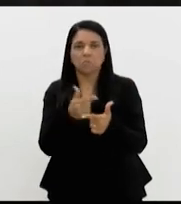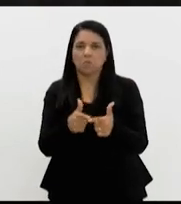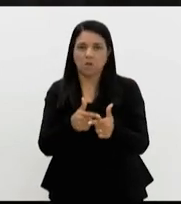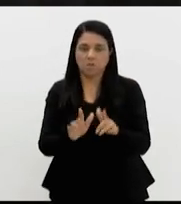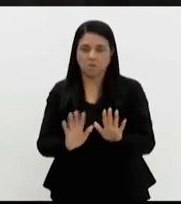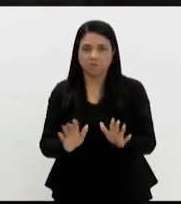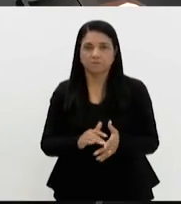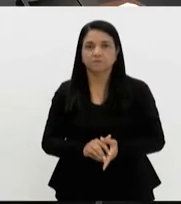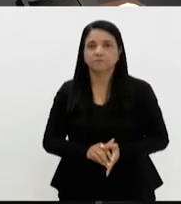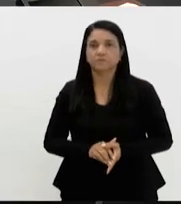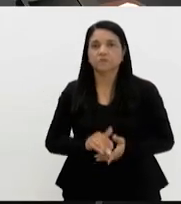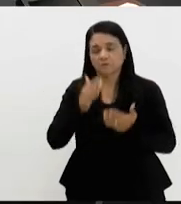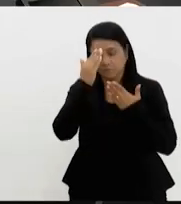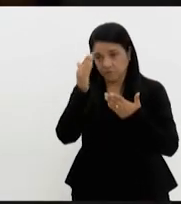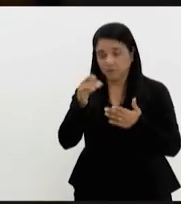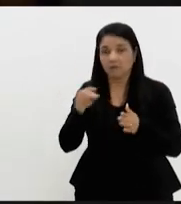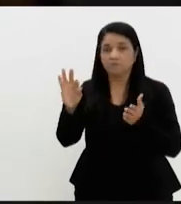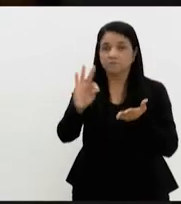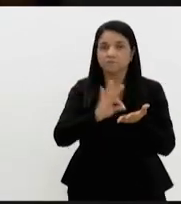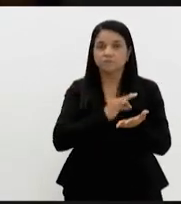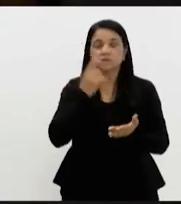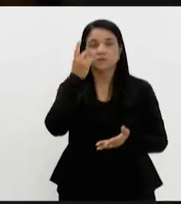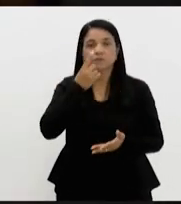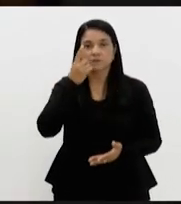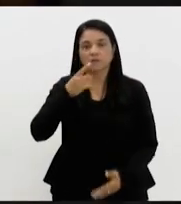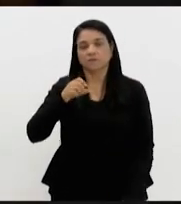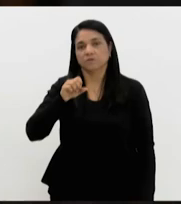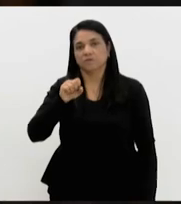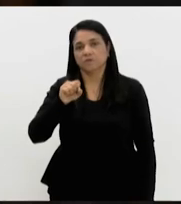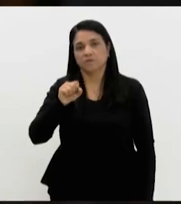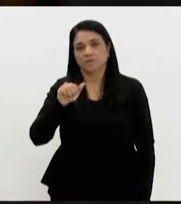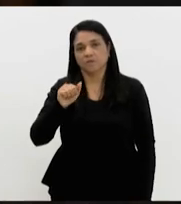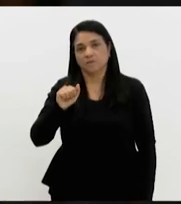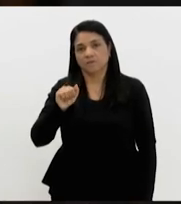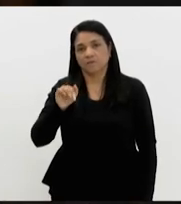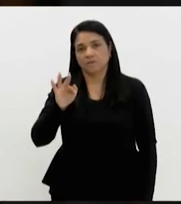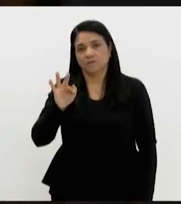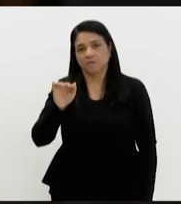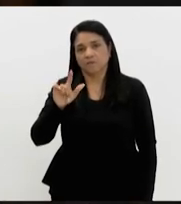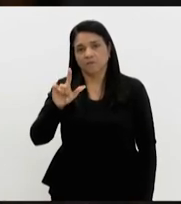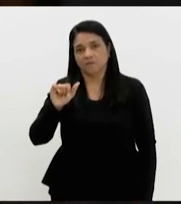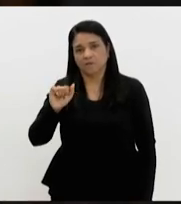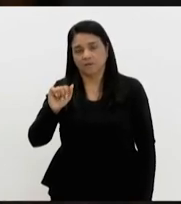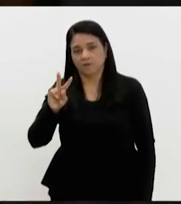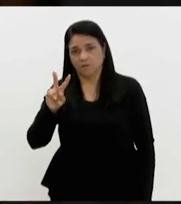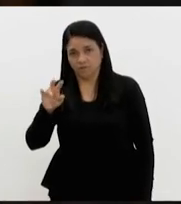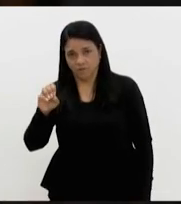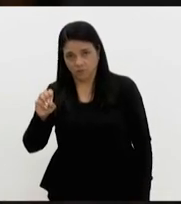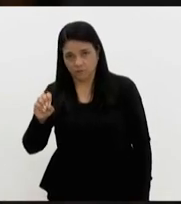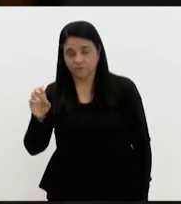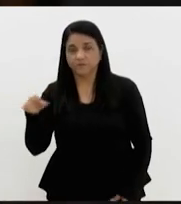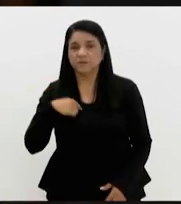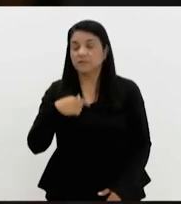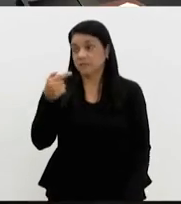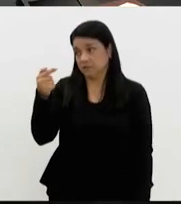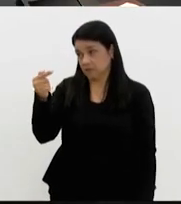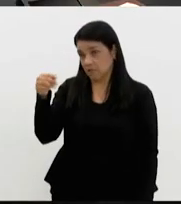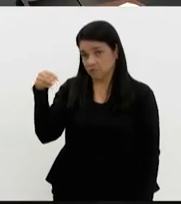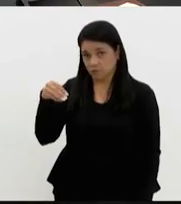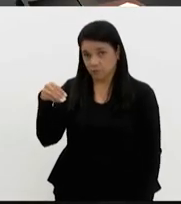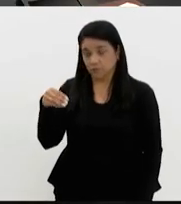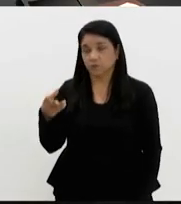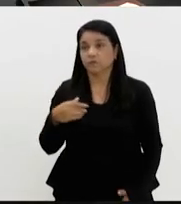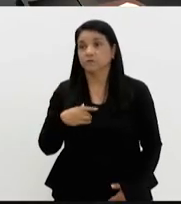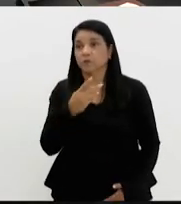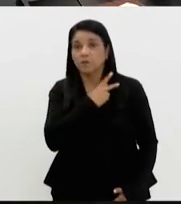senhor presidente. Próximo orador inscrito é o nobre deputado Flávio Serafini. Vossa Excelência dispõe de 7 minutos. Presidente,